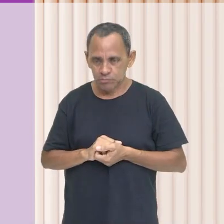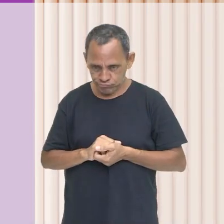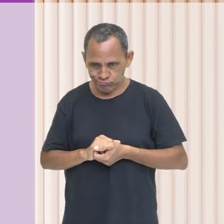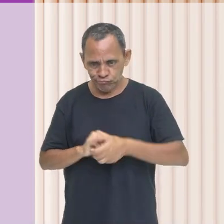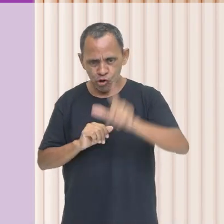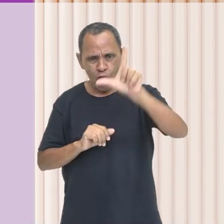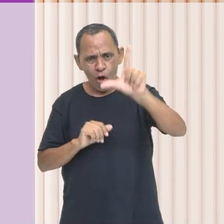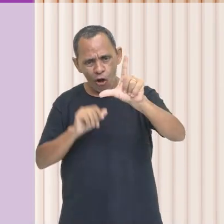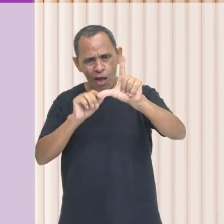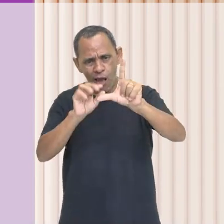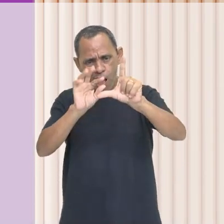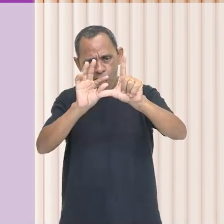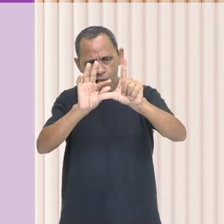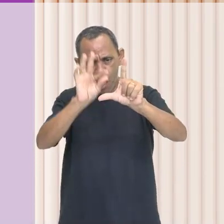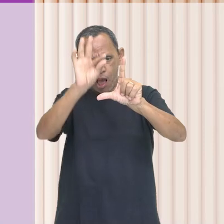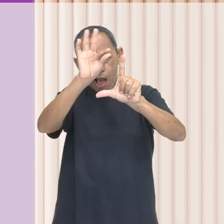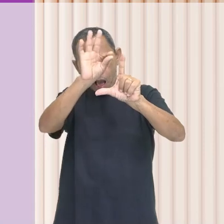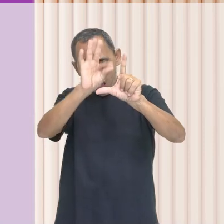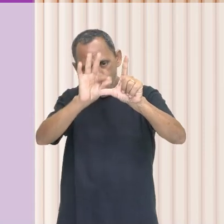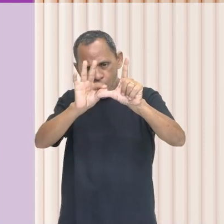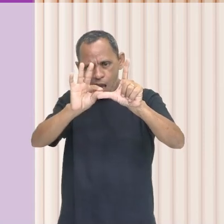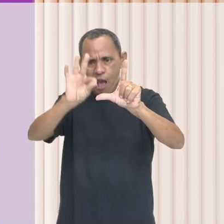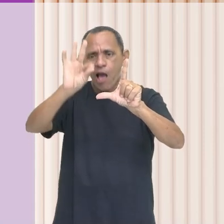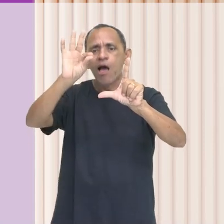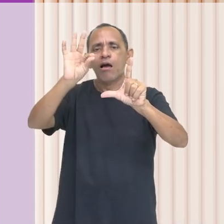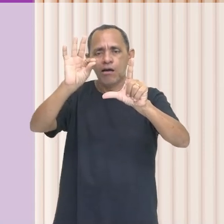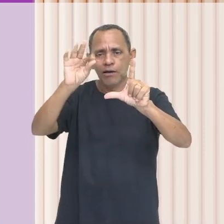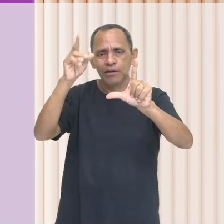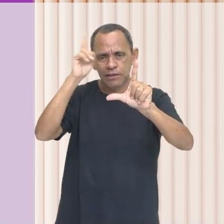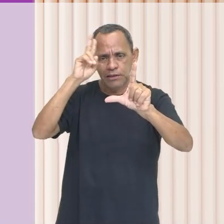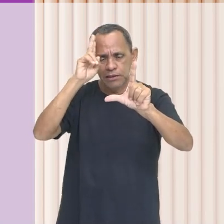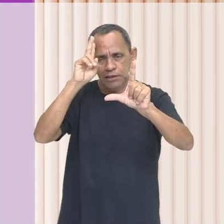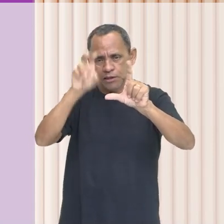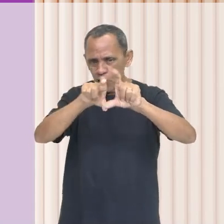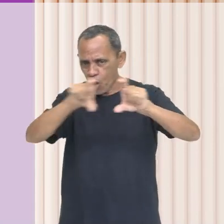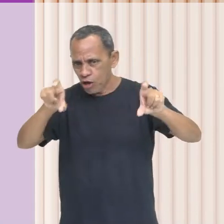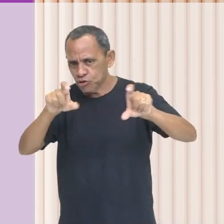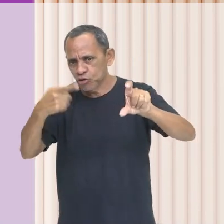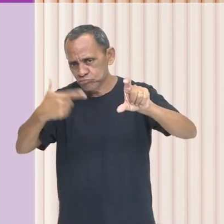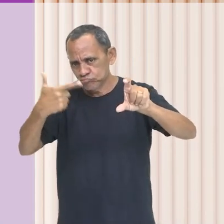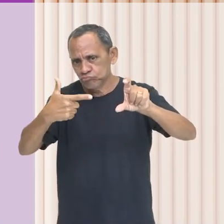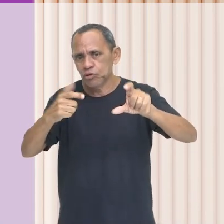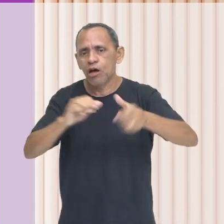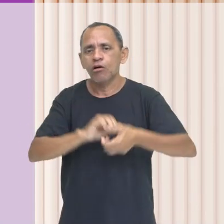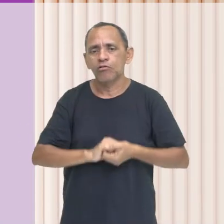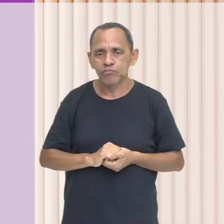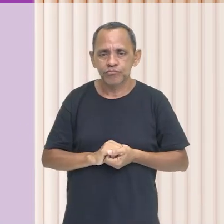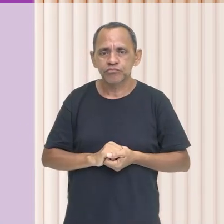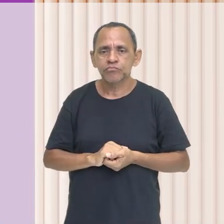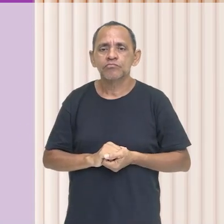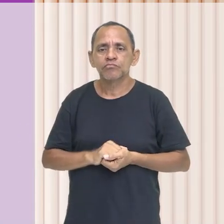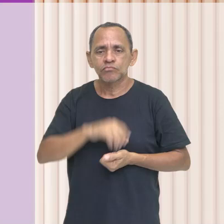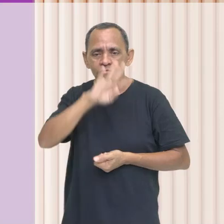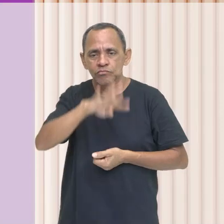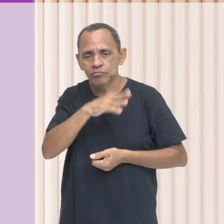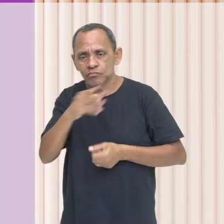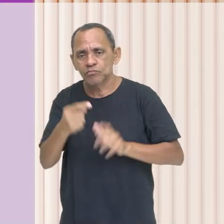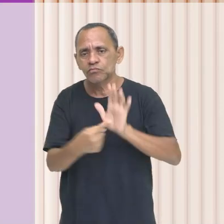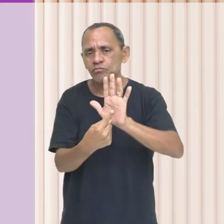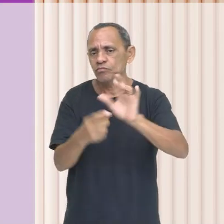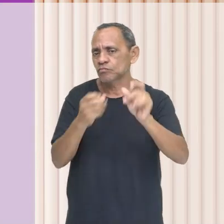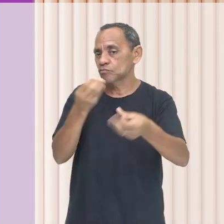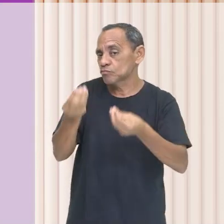da parábola. Lembra que a equação do segundo grau, o gráfico da função do segundo grau é uma parábola, né? Que